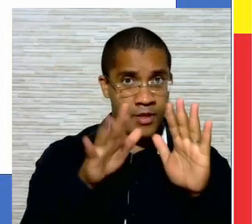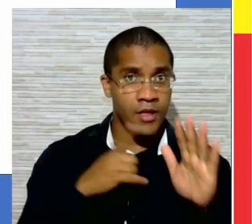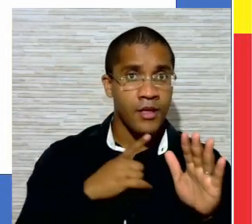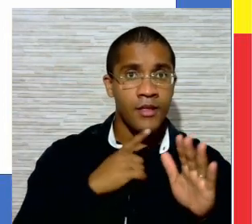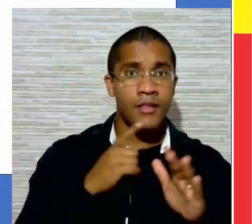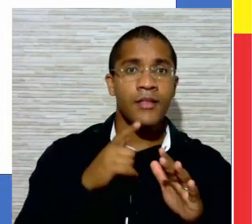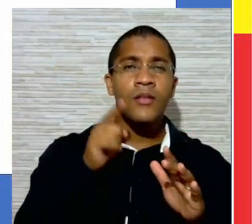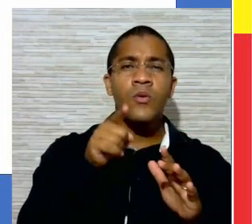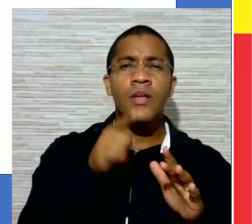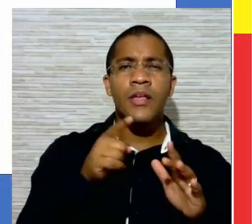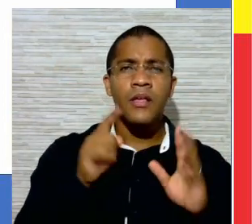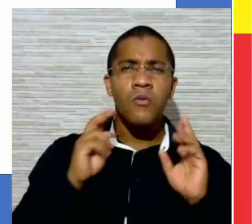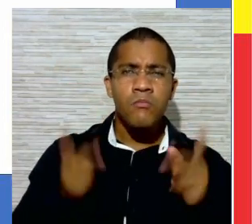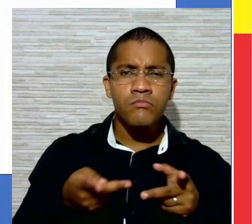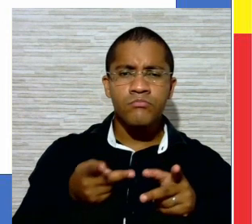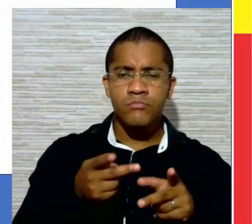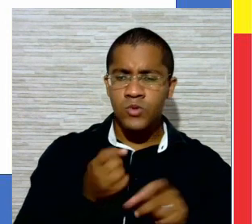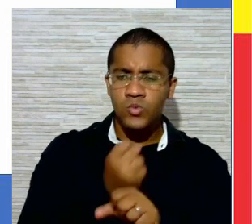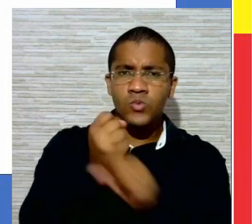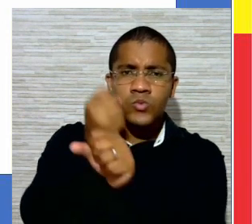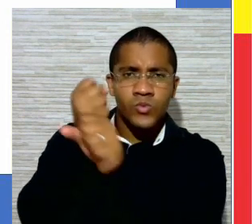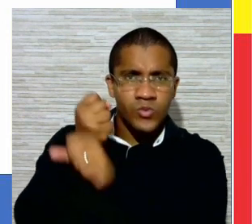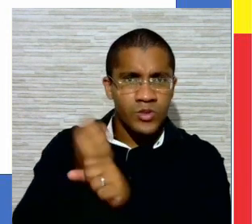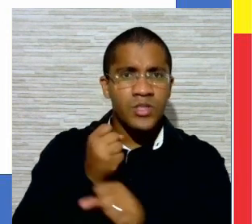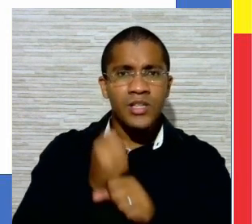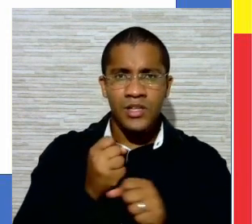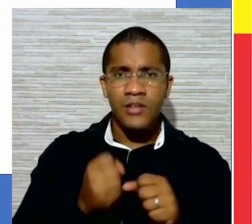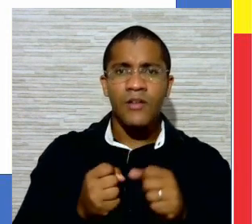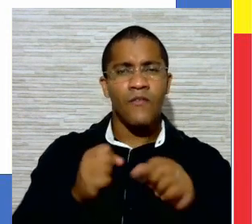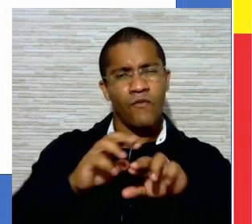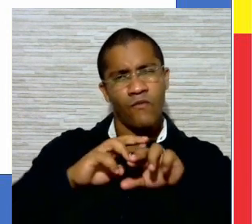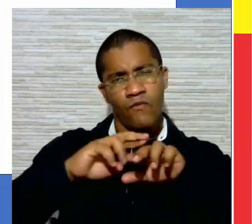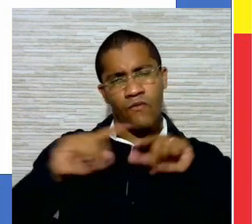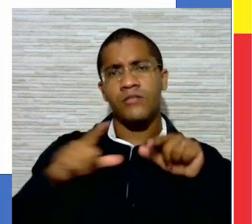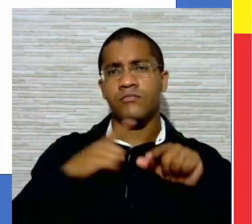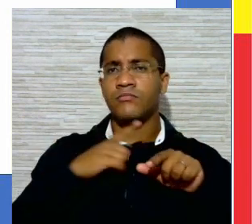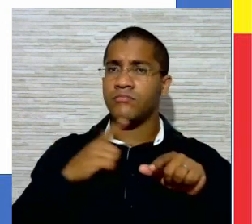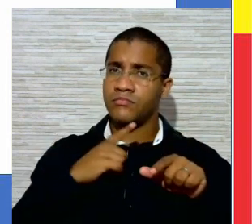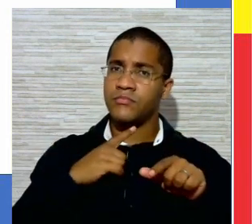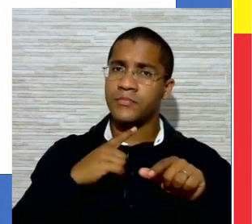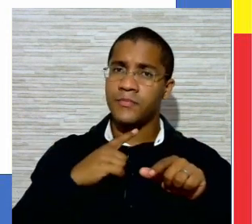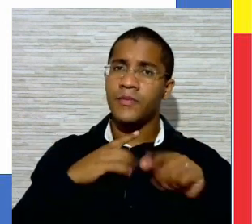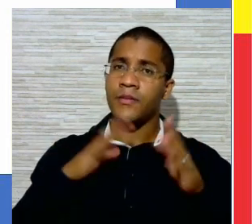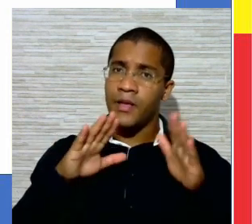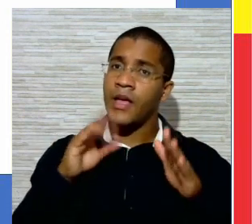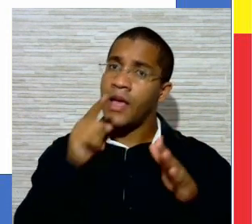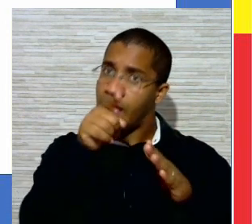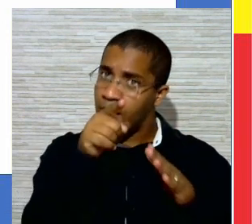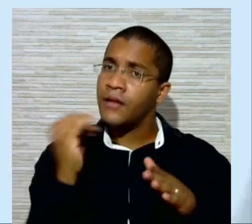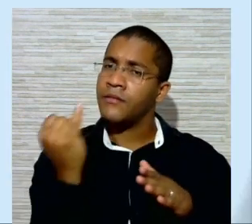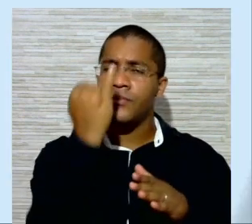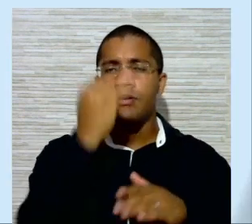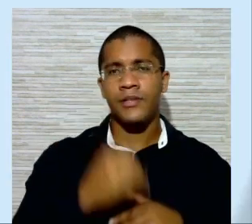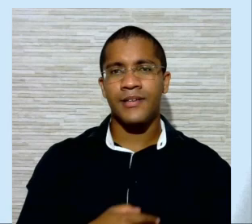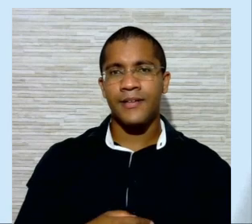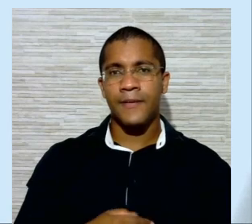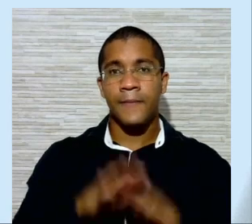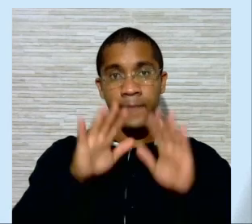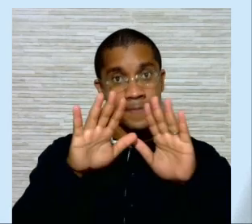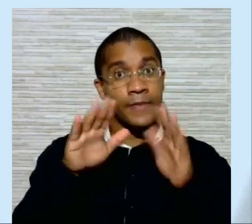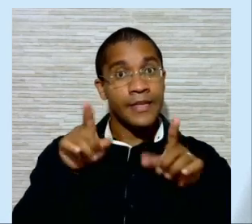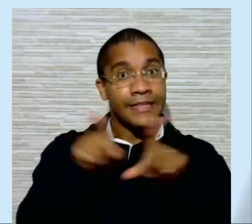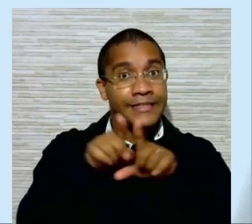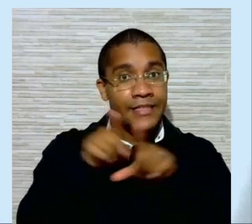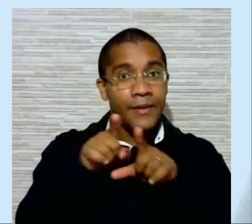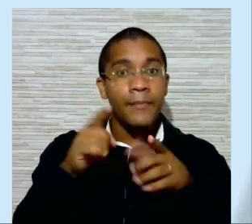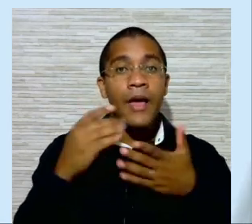paisagem humanizada ela vem tomando conta também desses ambientes, mas é uma via muito importante, ok, para o nosso tráfego. Gente,